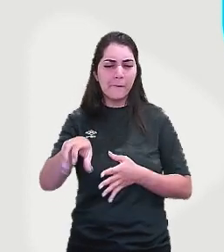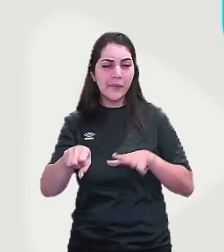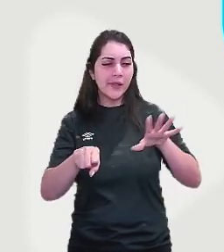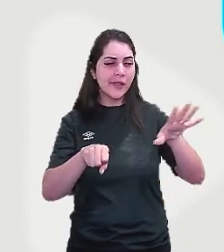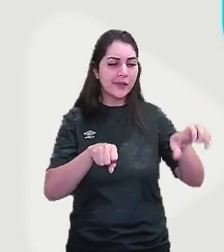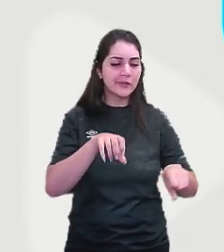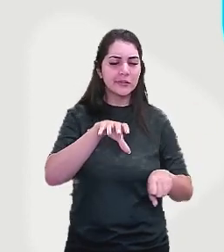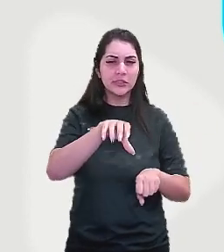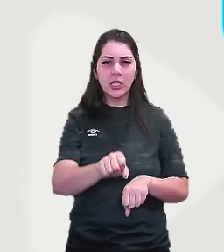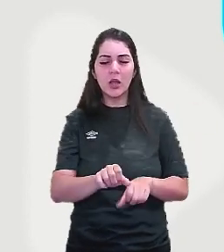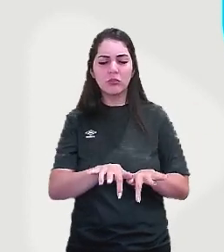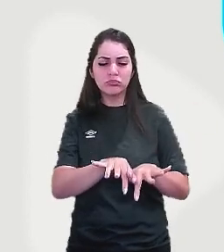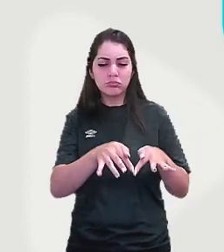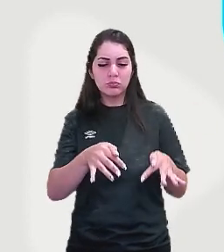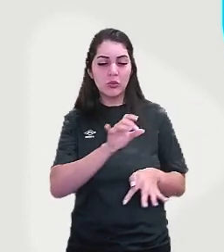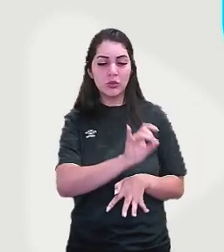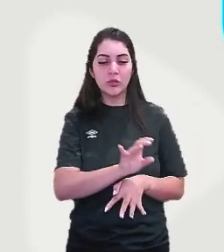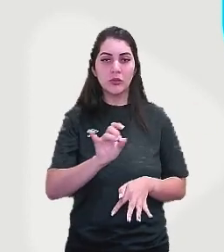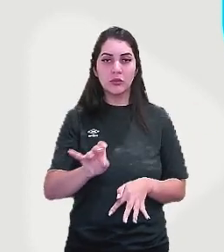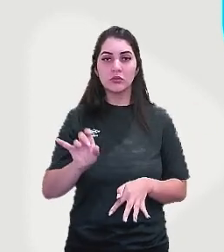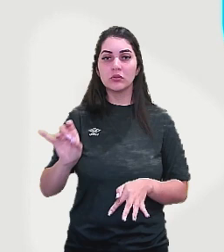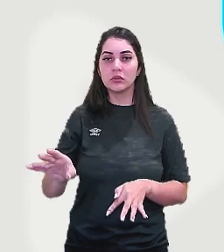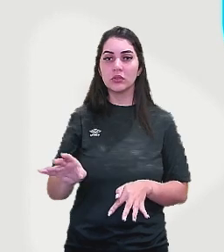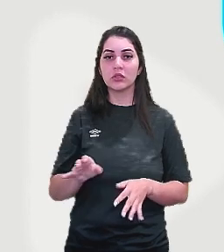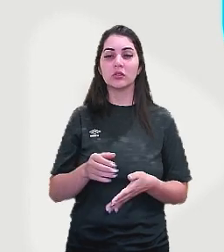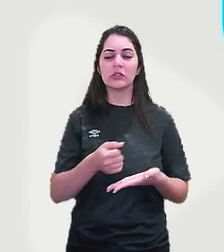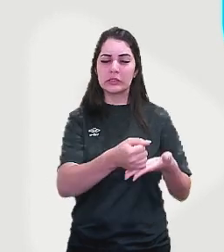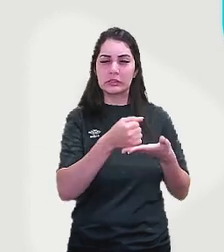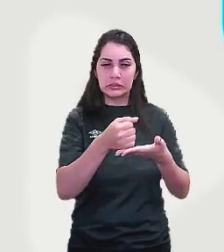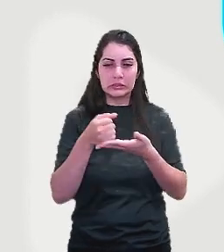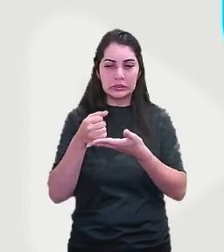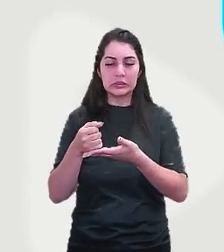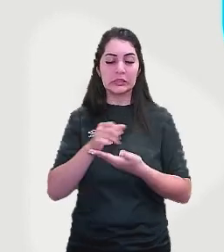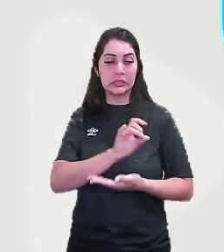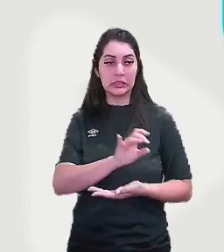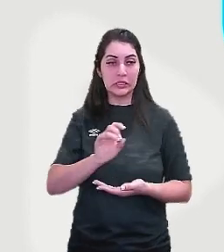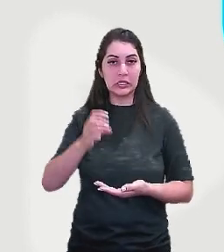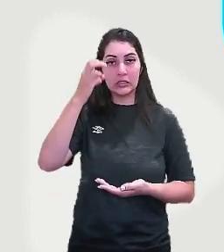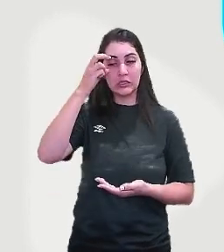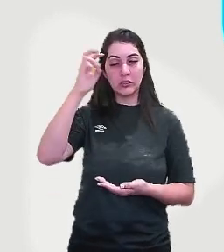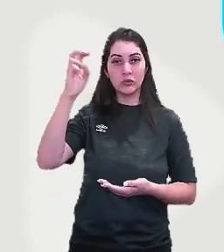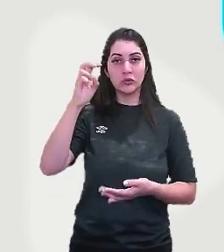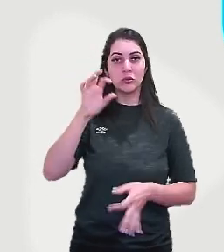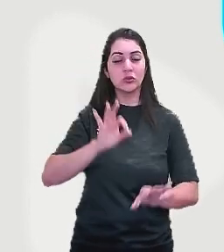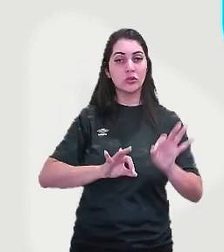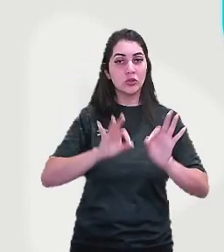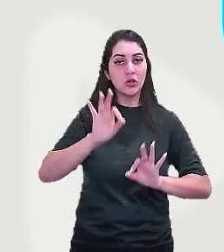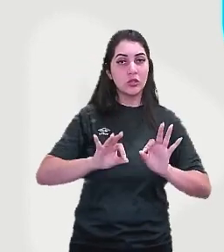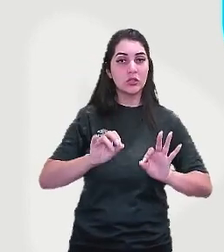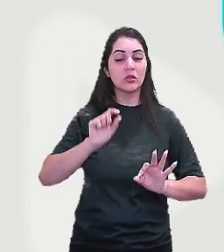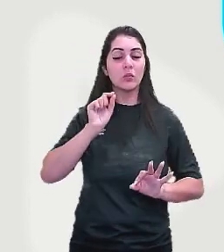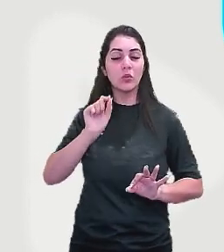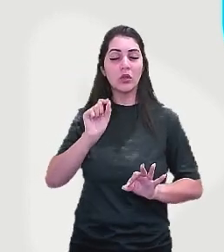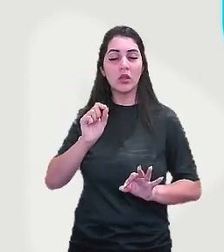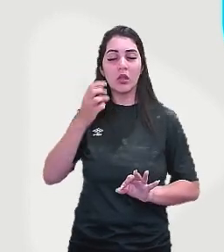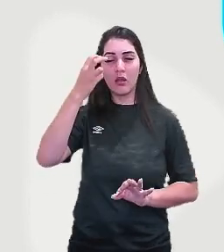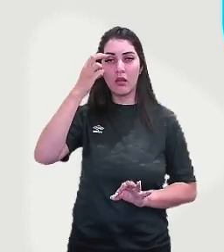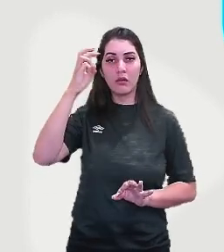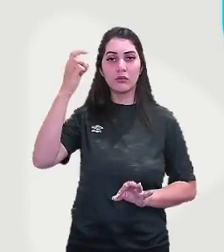de cada, um pouquinho de contribuição de cada cultura e formamos quem é a cultura